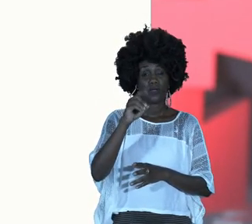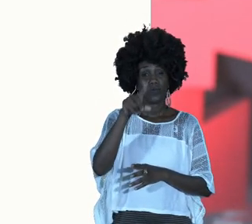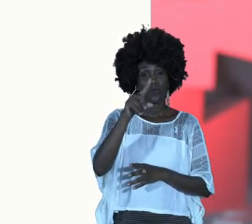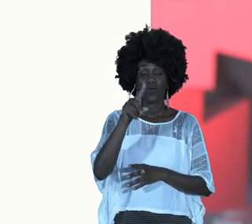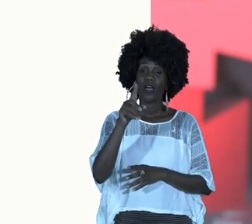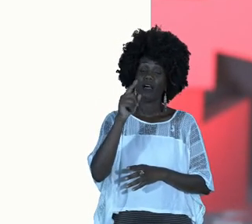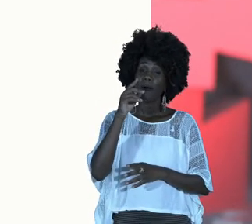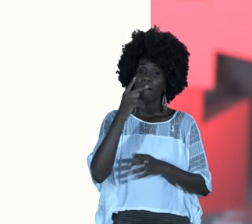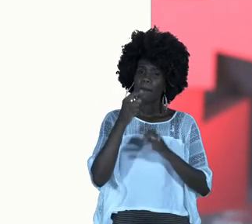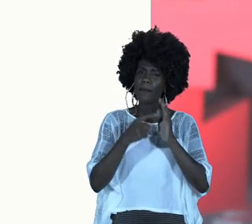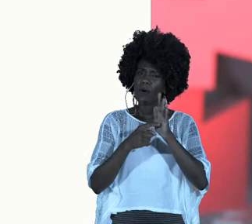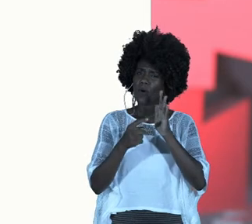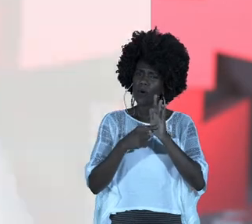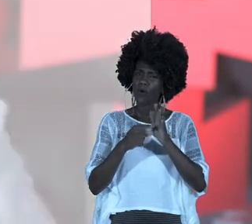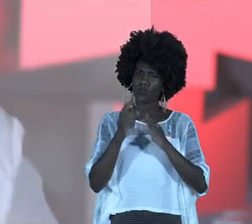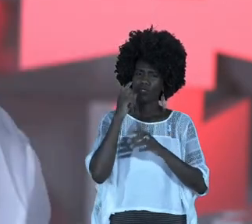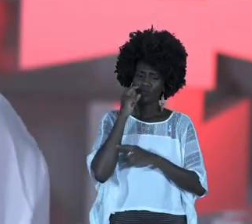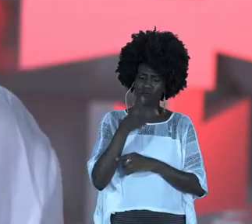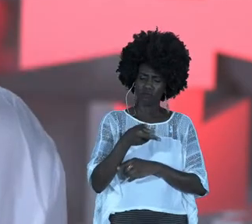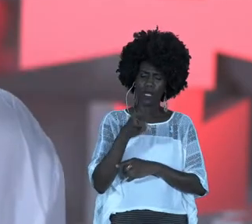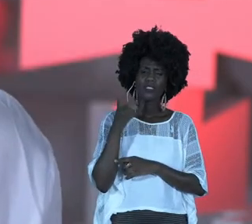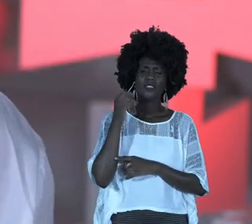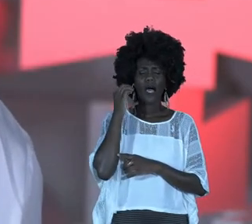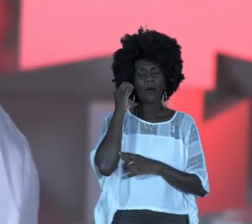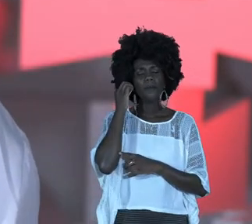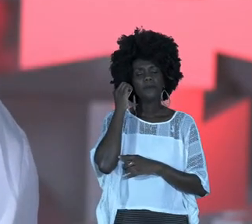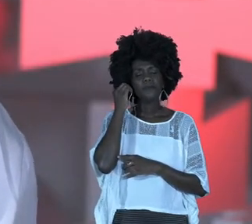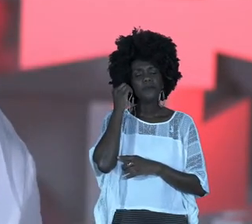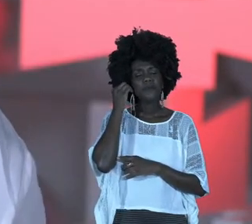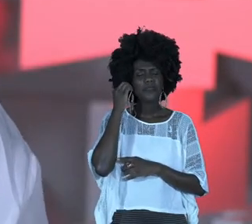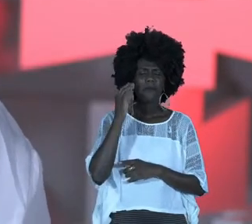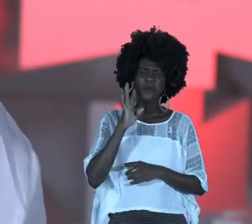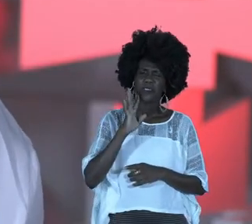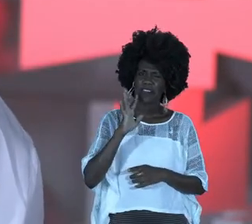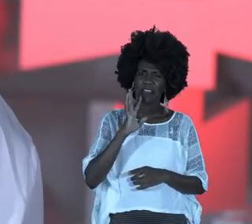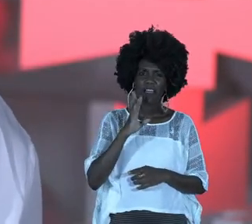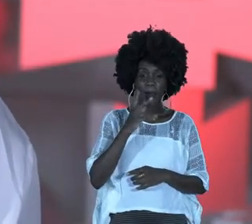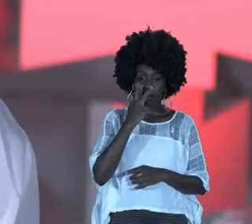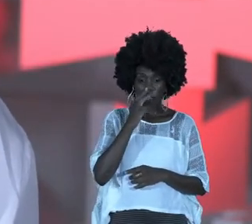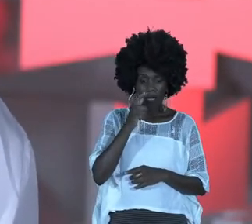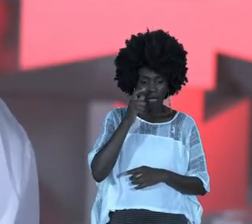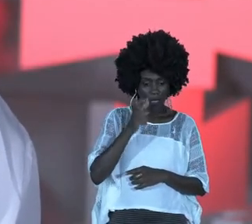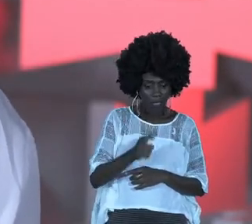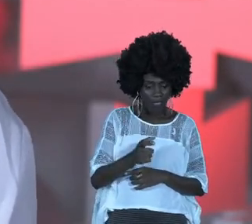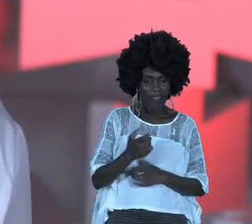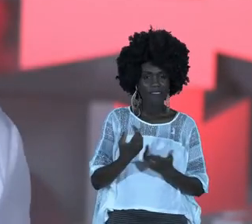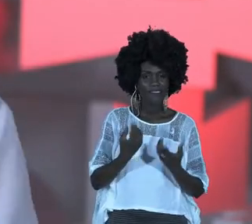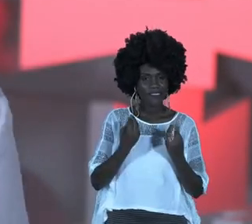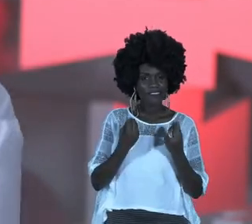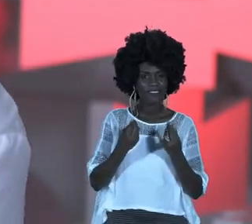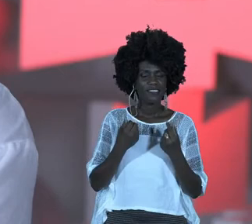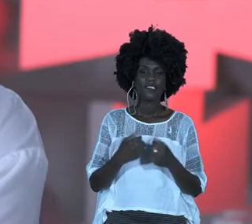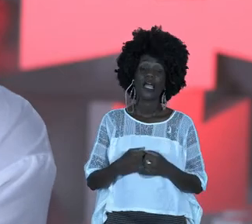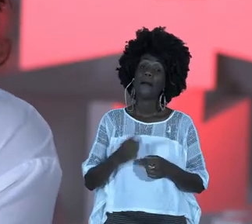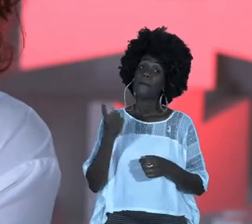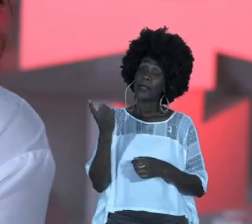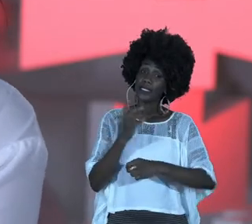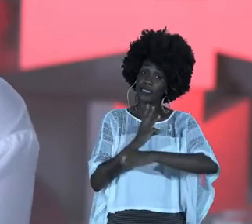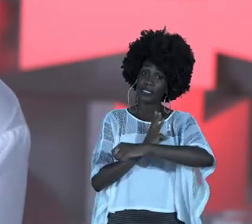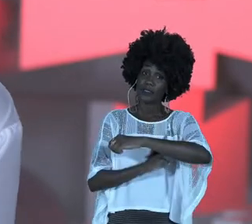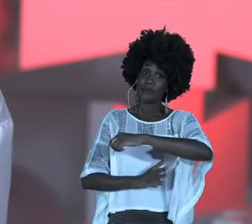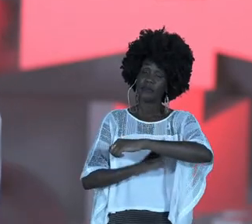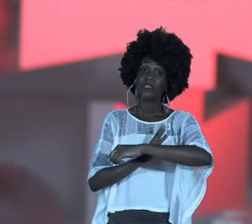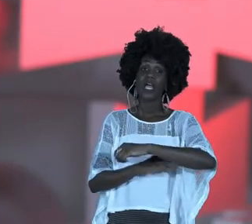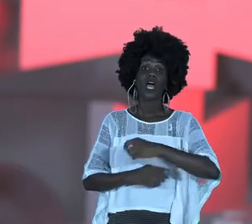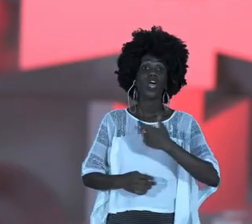perspectiva insinuada no desenho. Isso é muito legal, é muito instigante. Mas na Idade Média a